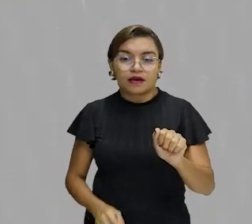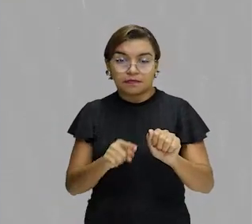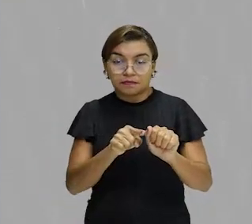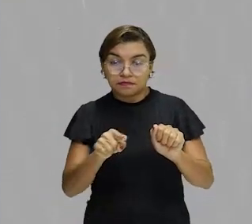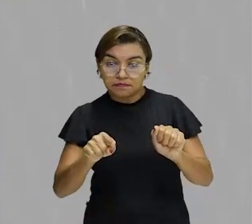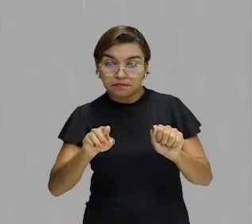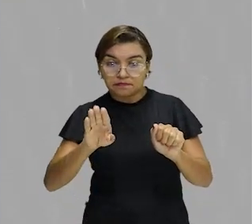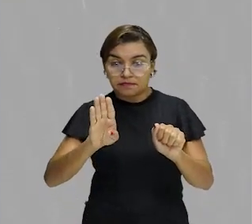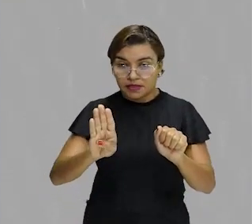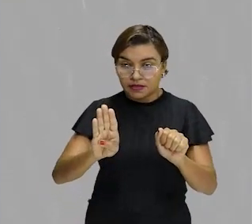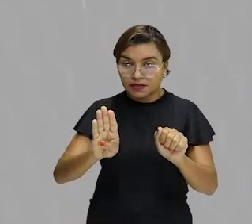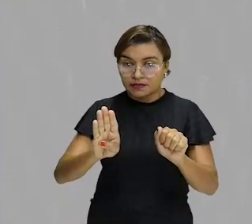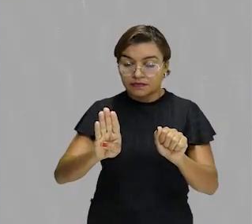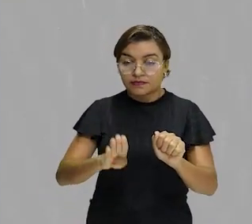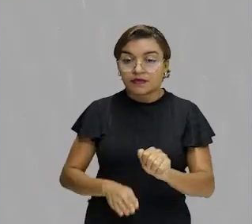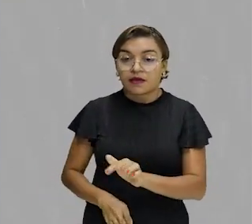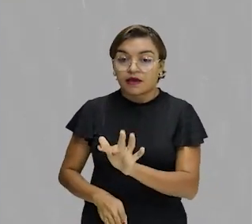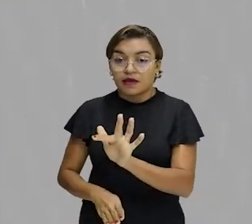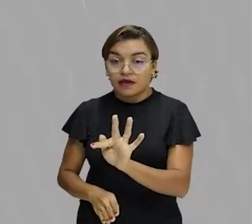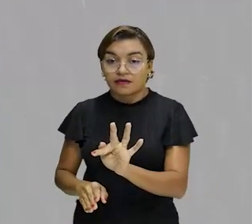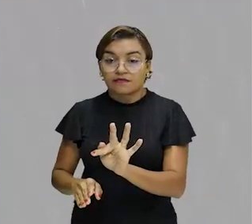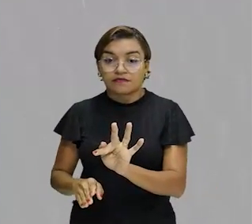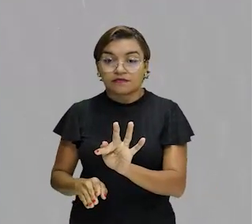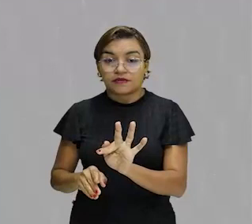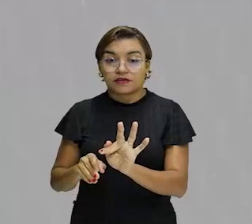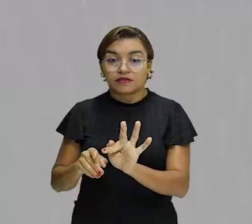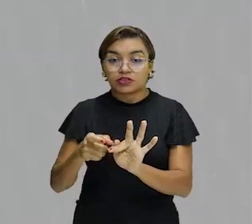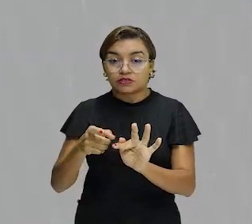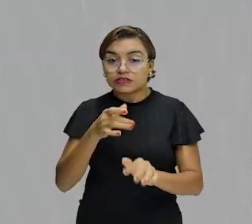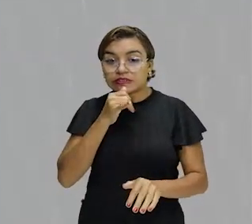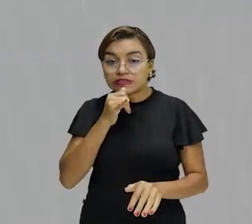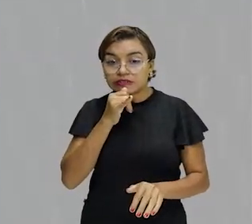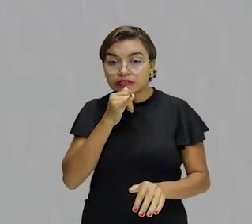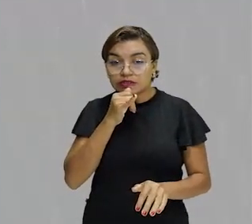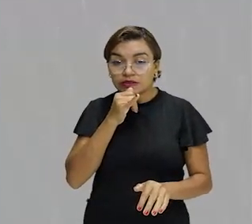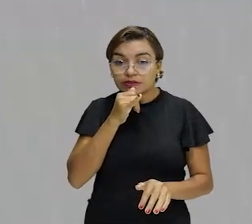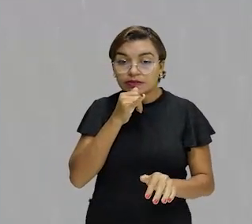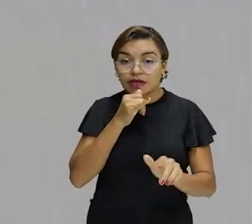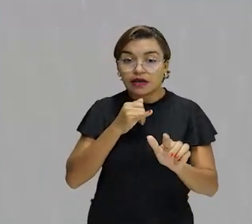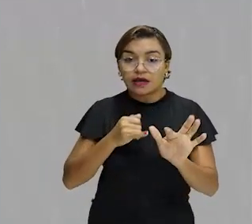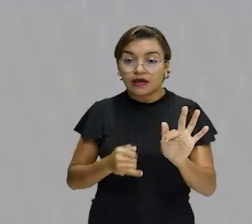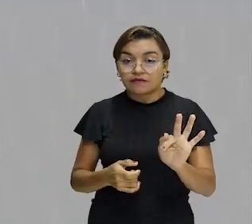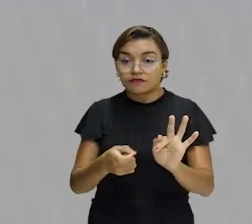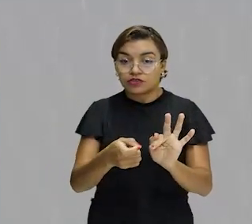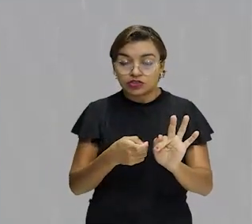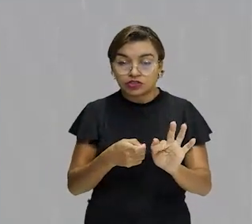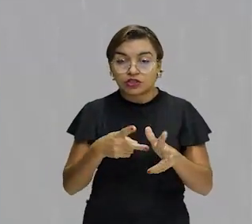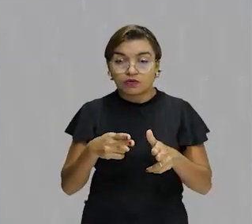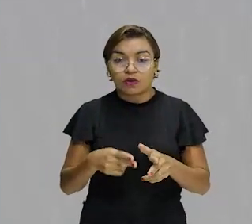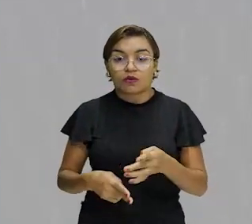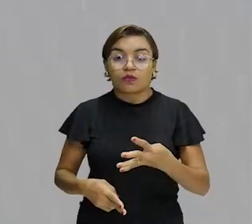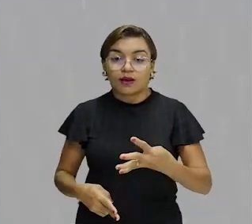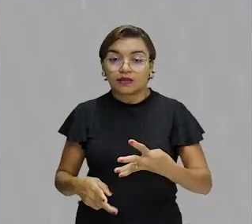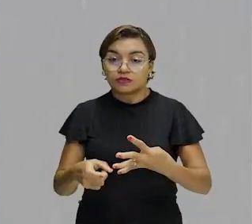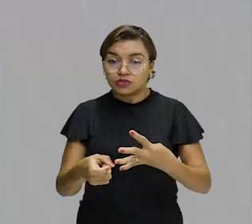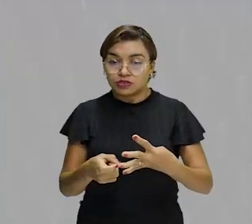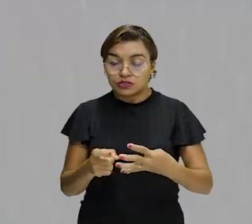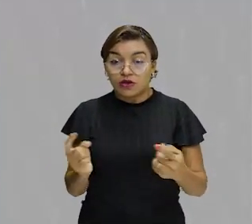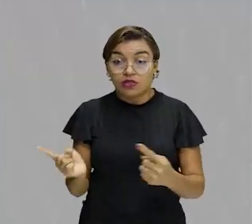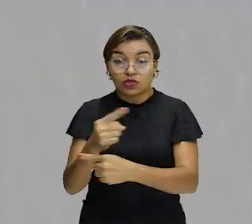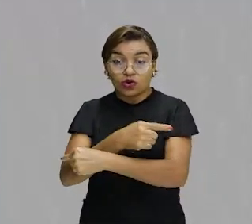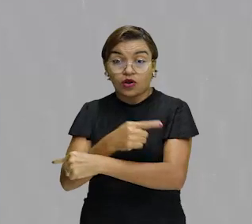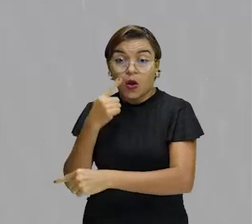tenho funções chamadas de bijetivas. Nesse caso, em situações desse tipo, a gente afirma